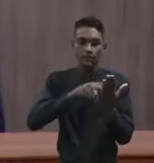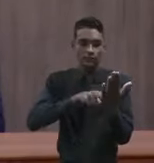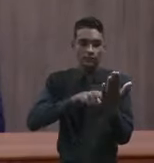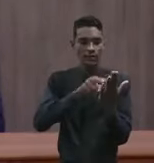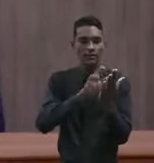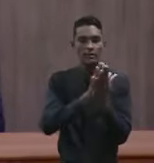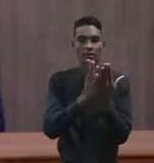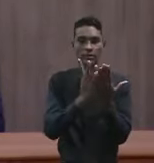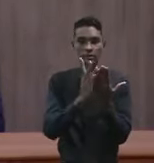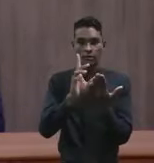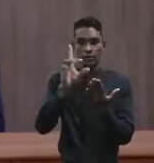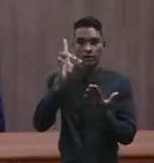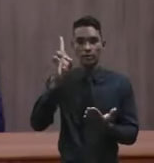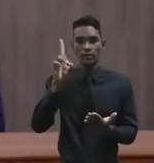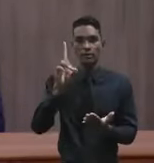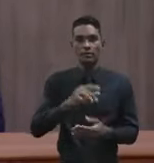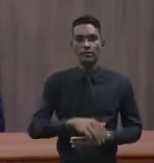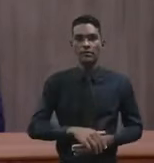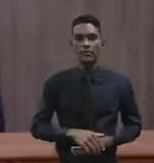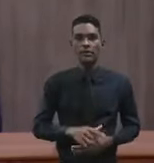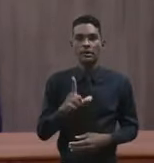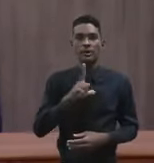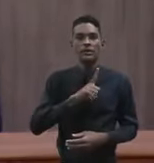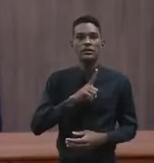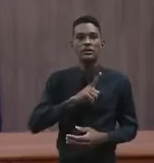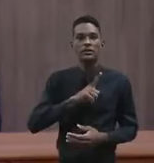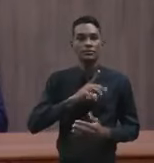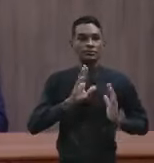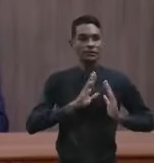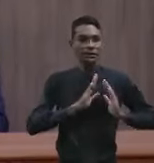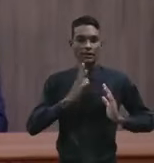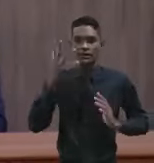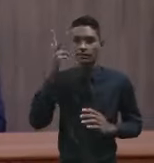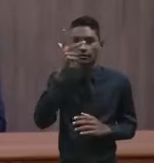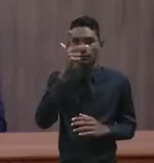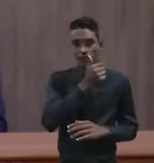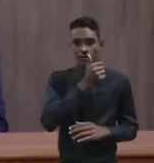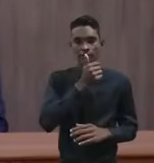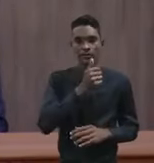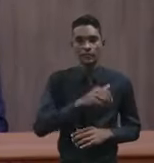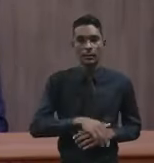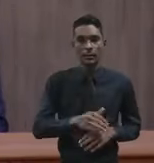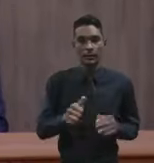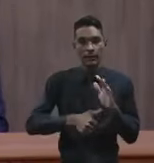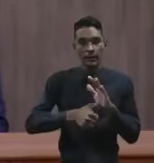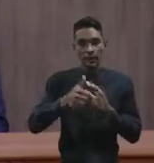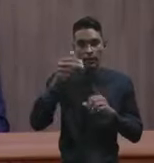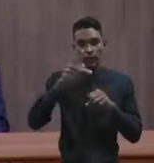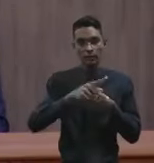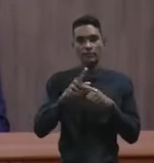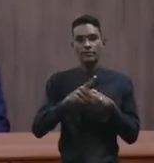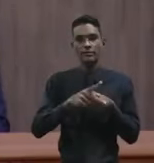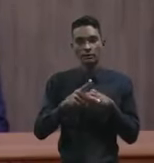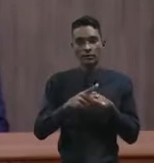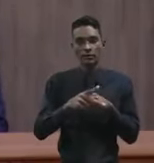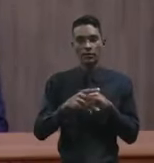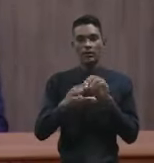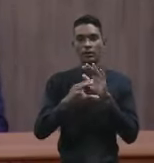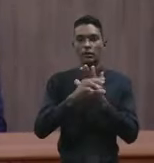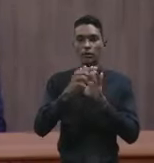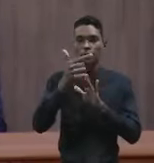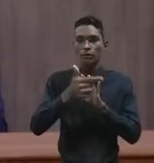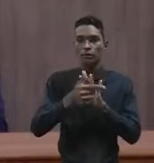a tua casa linda. Basta você ler 1 Pedro 2:9, pode até colocar na tela. A Bíblia diz